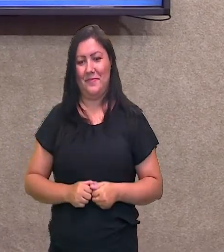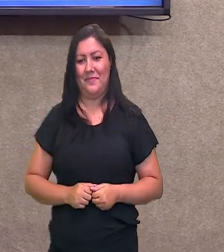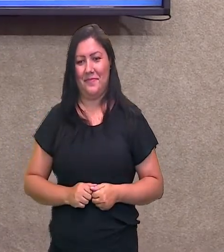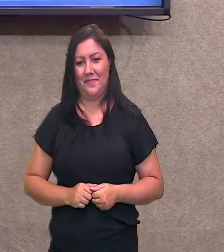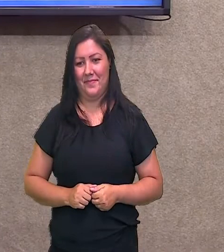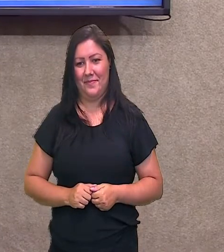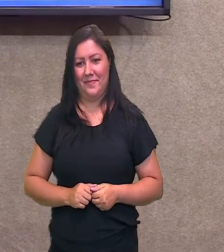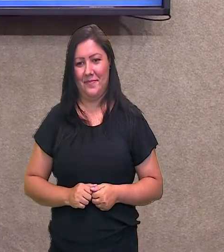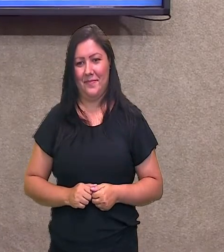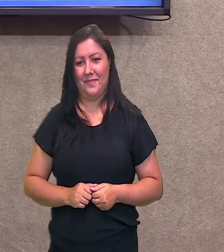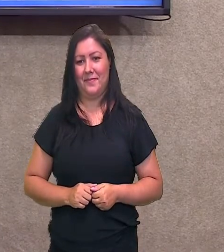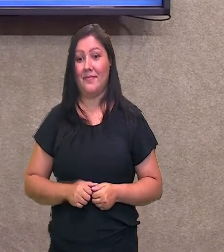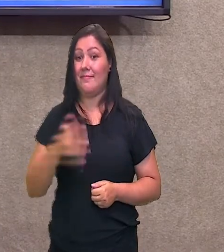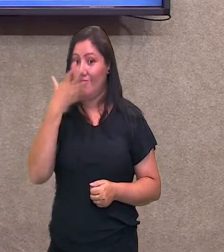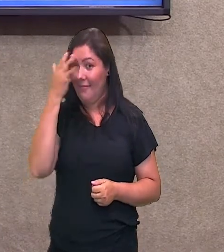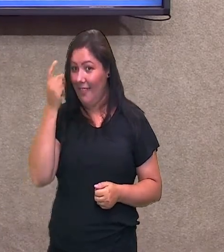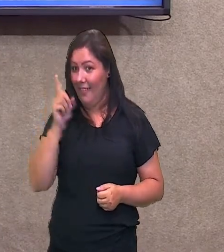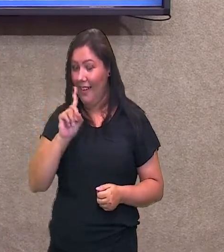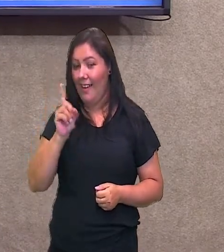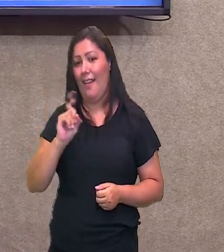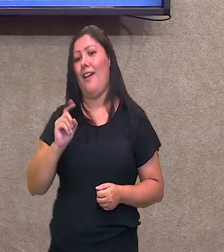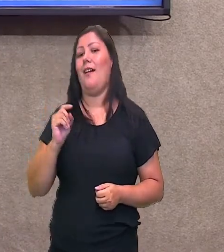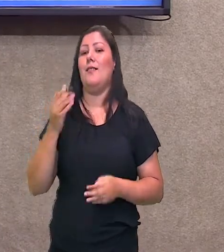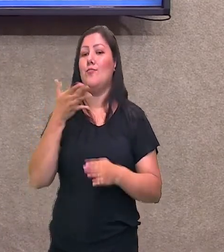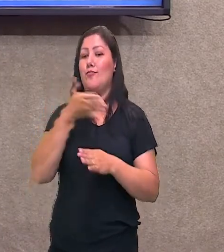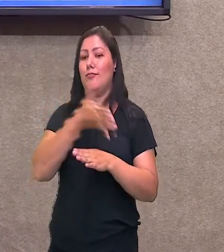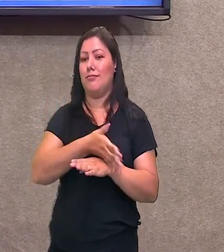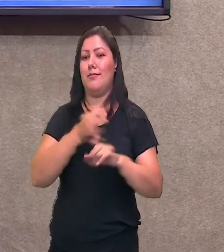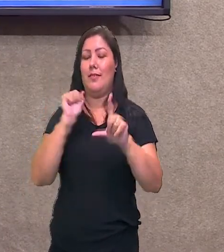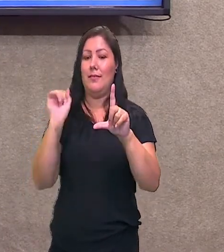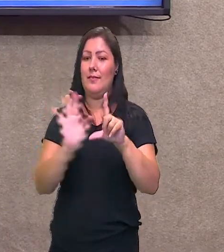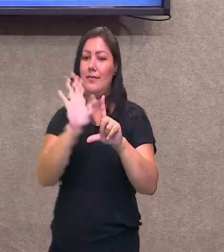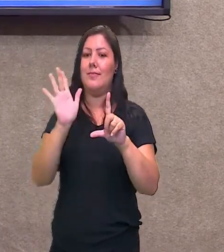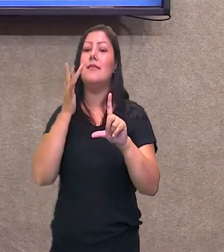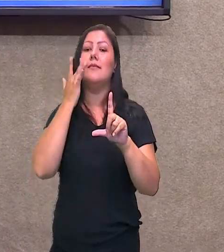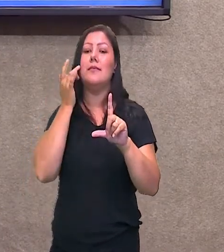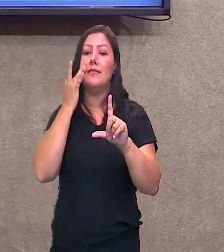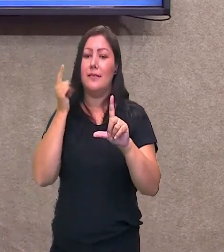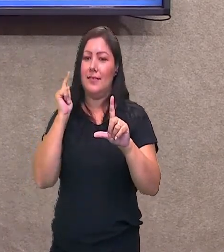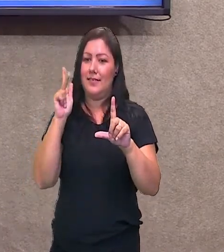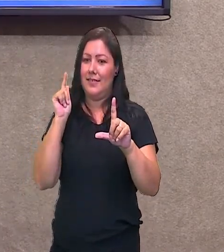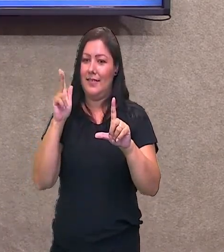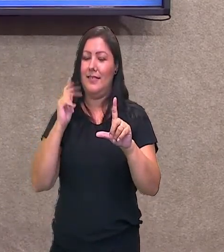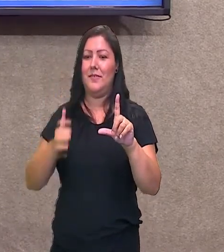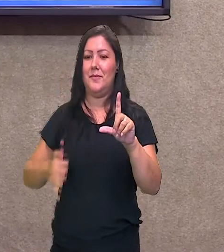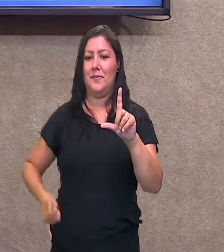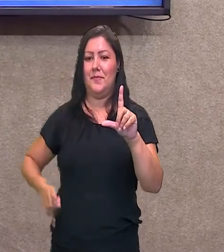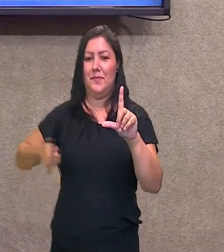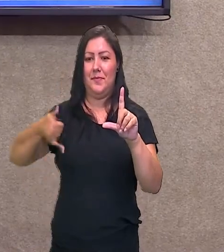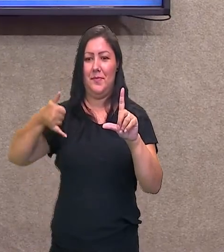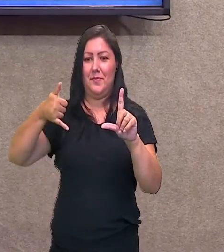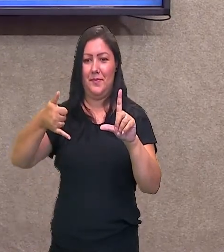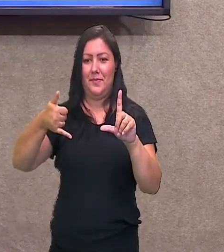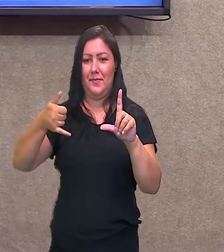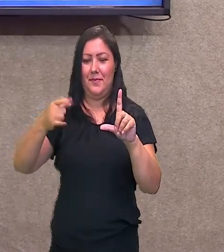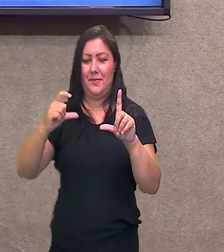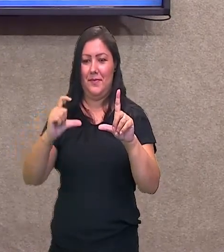favor, não esqueça de acessar a plataforma SMED-GV. Para isso, basta você